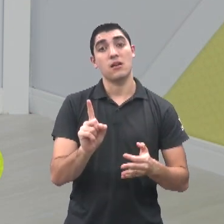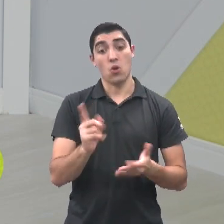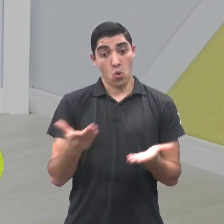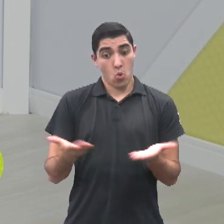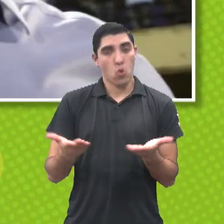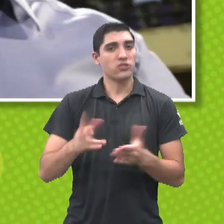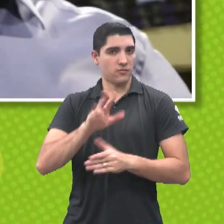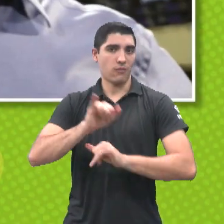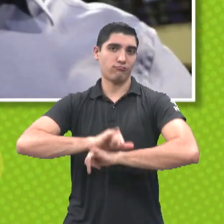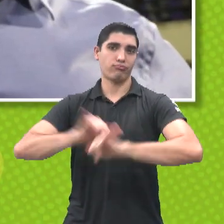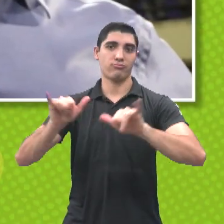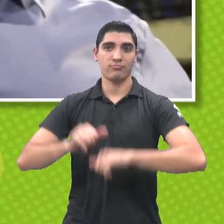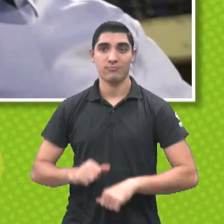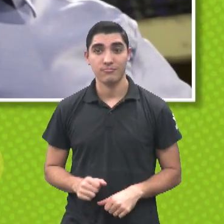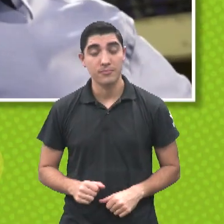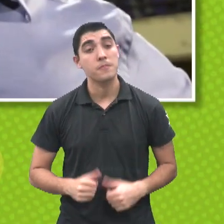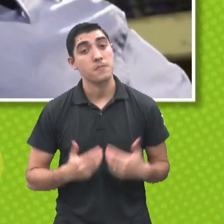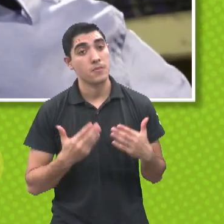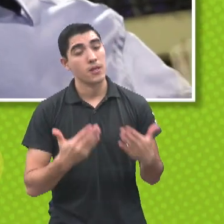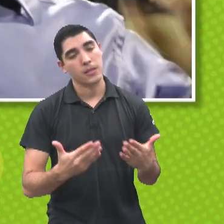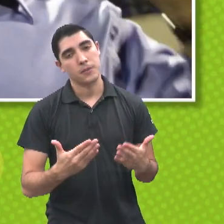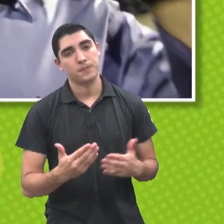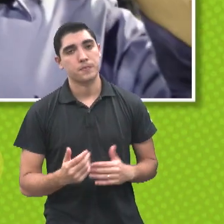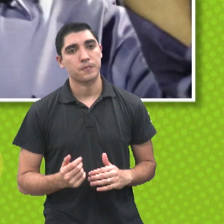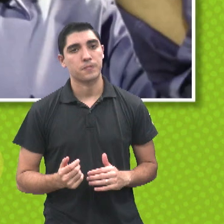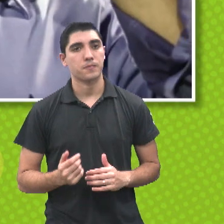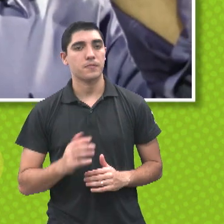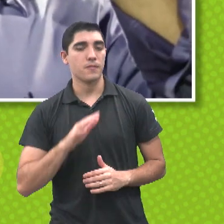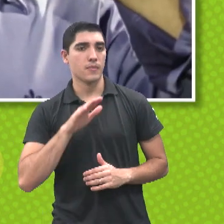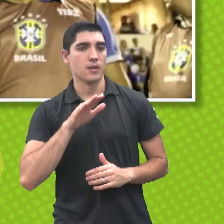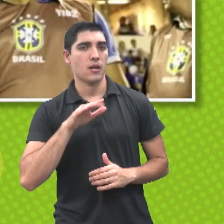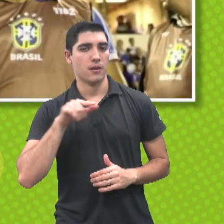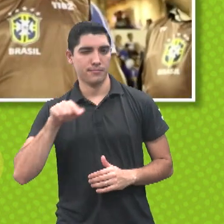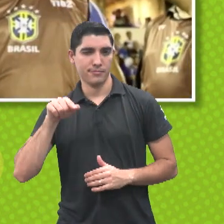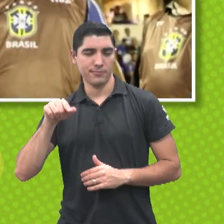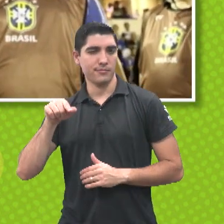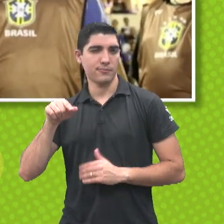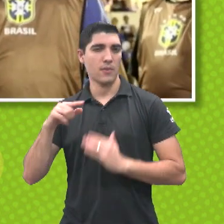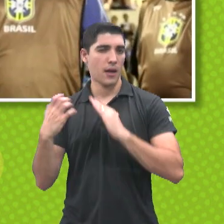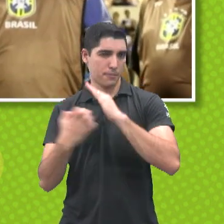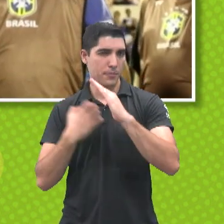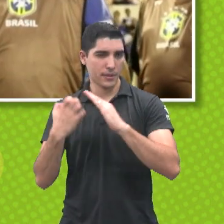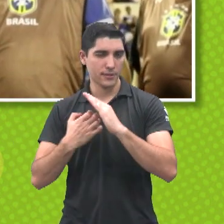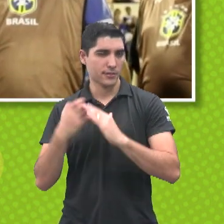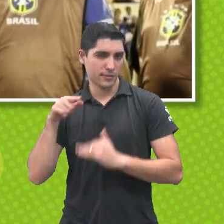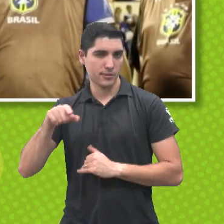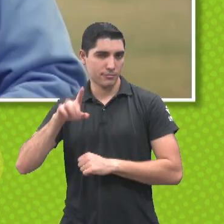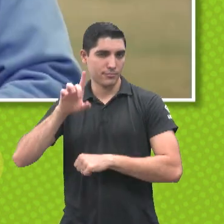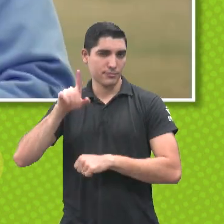Brunão. Por partes, né? A SAF cometeu mais um erro, assim como no começo,